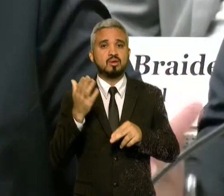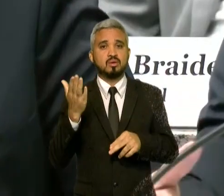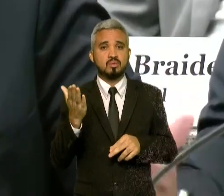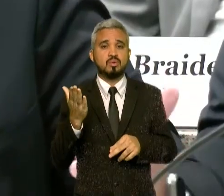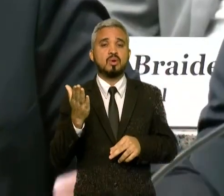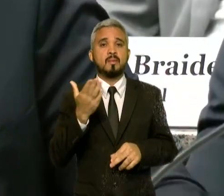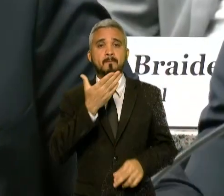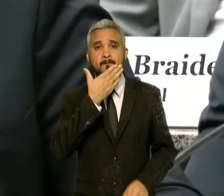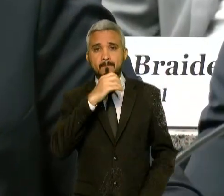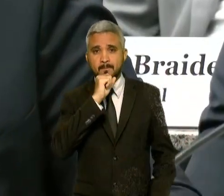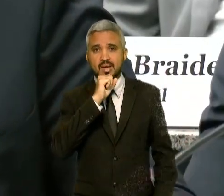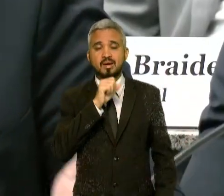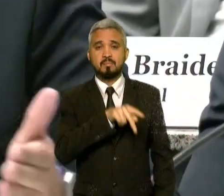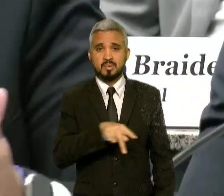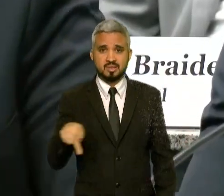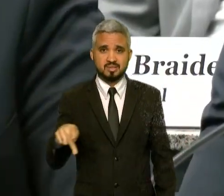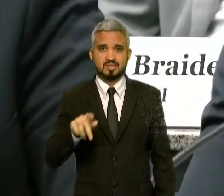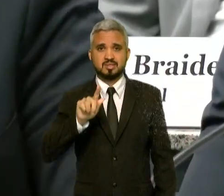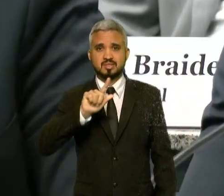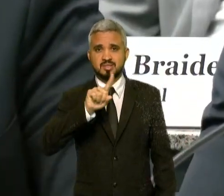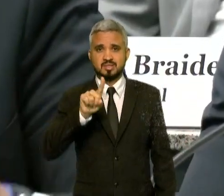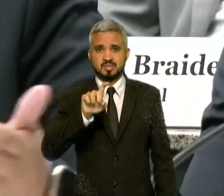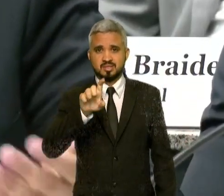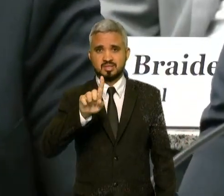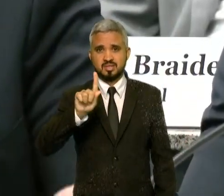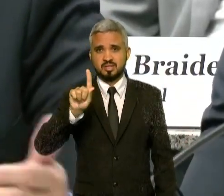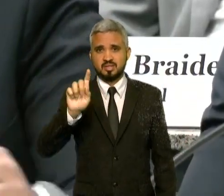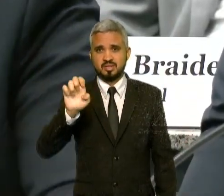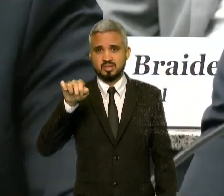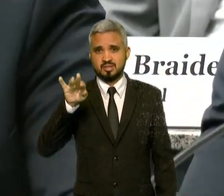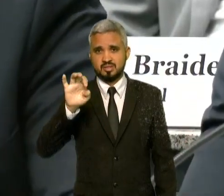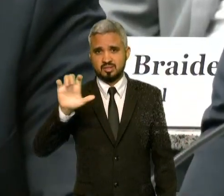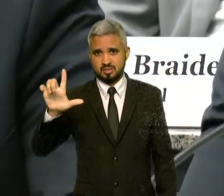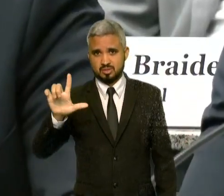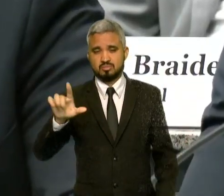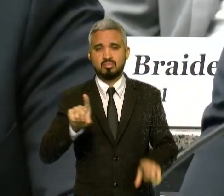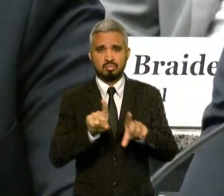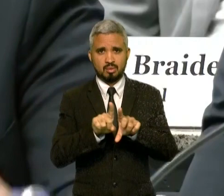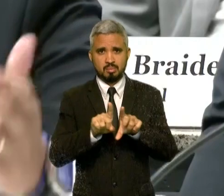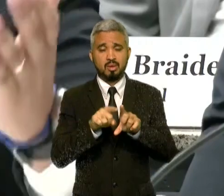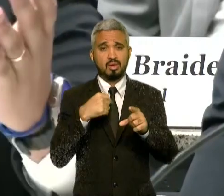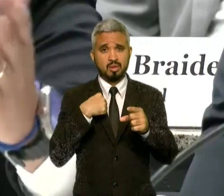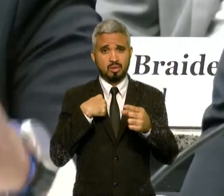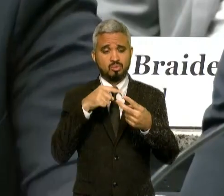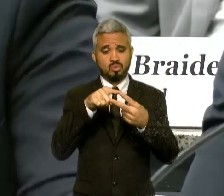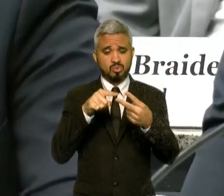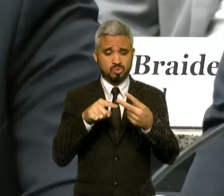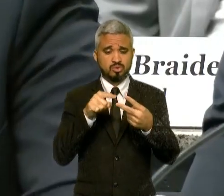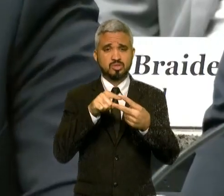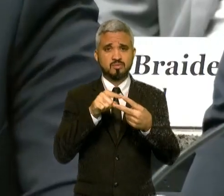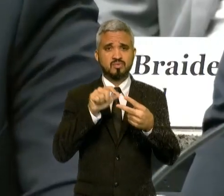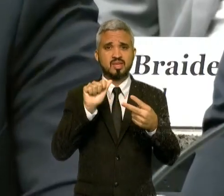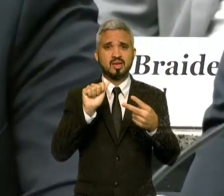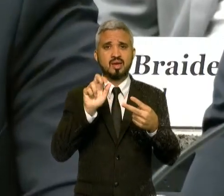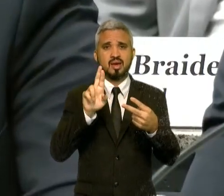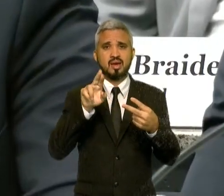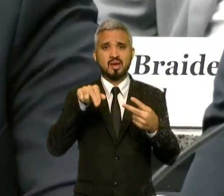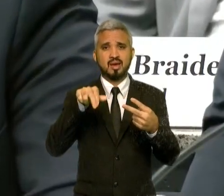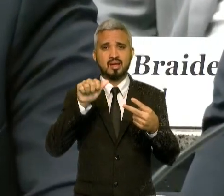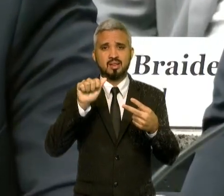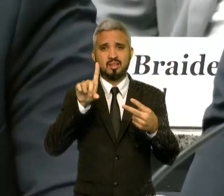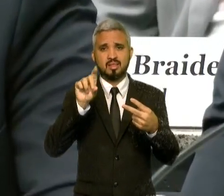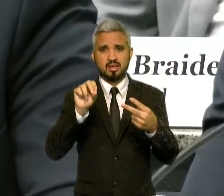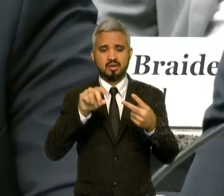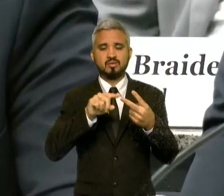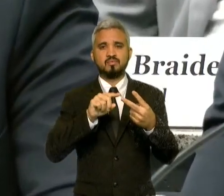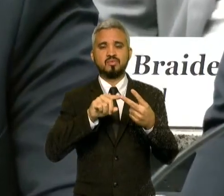deputado também com os dois, tanto com o deputado Zé Gentil, tanto com o deputado Arnaldo. E também com a nossa mãezona de sempre,